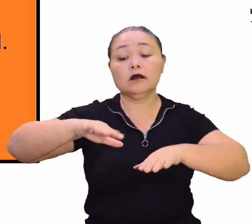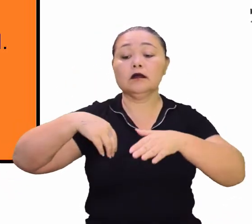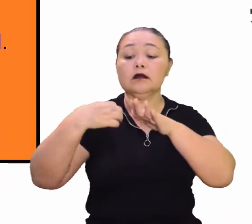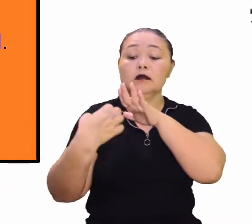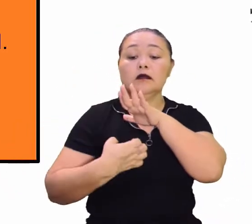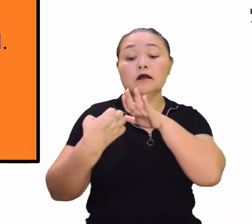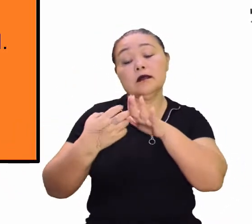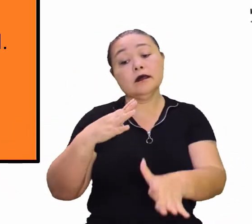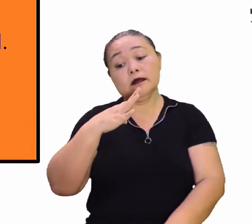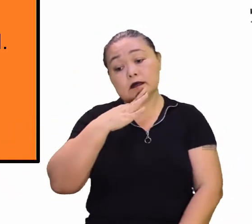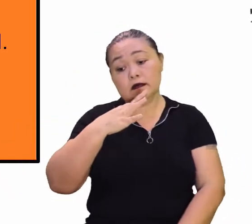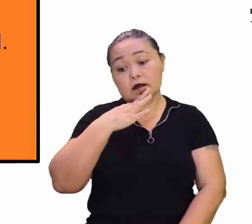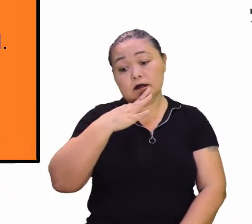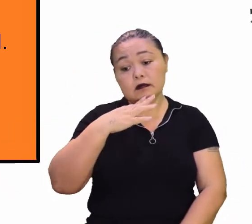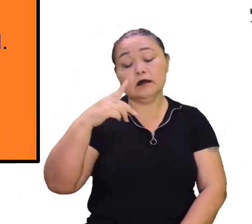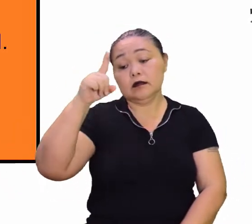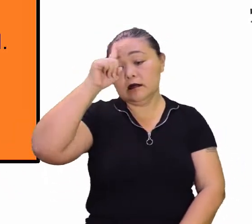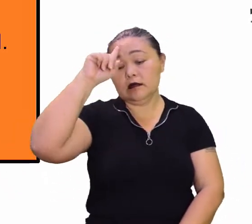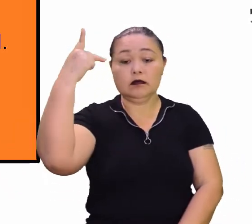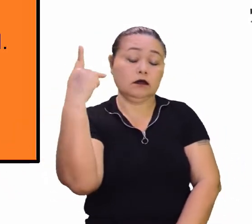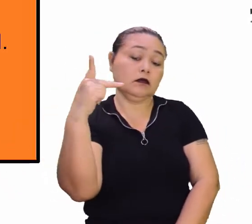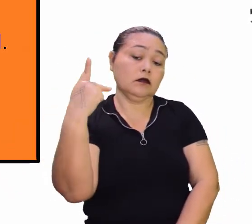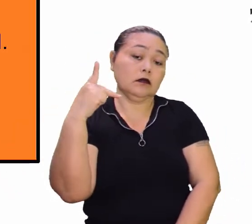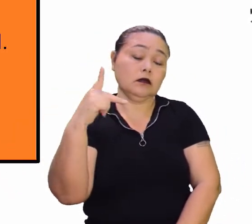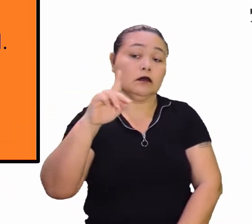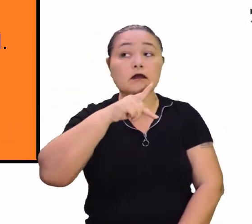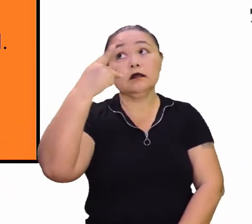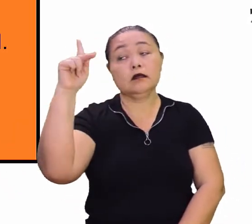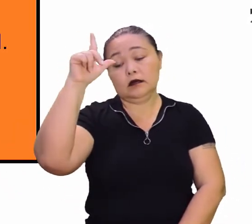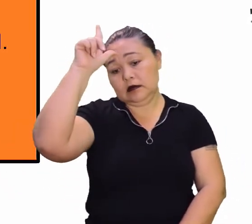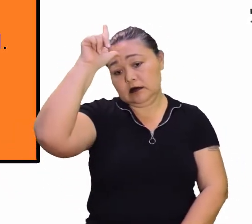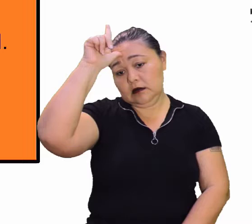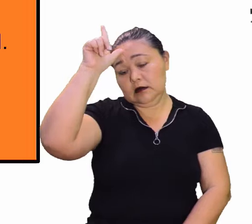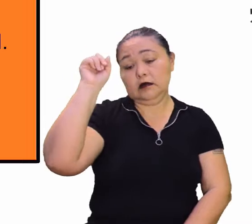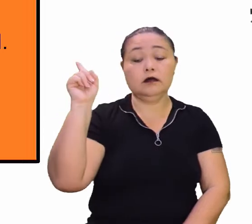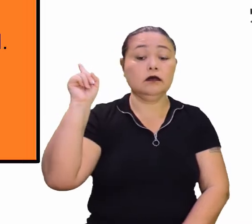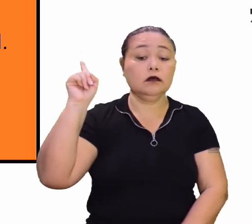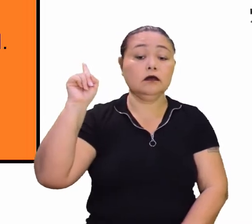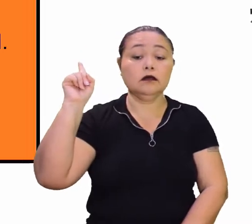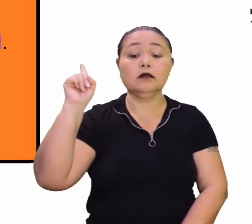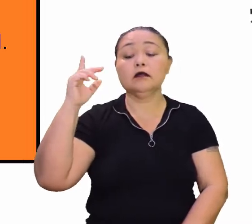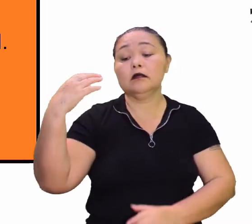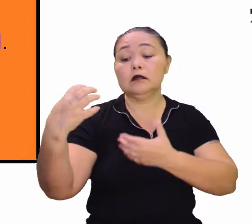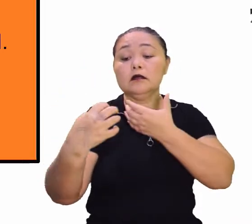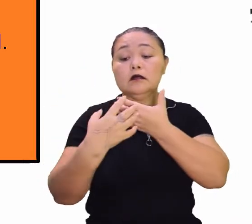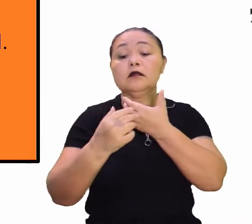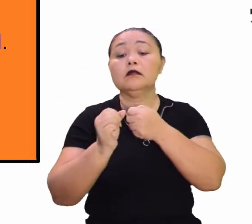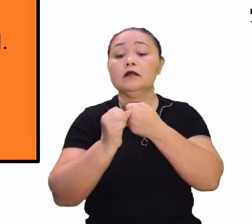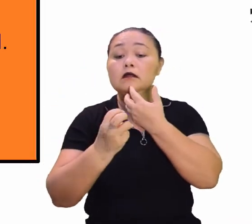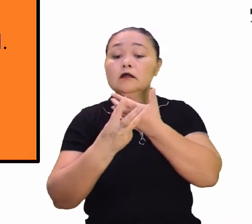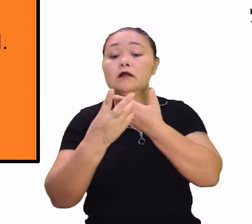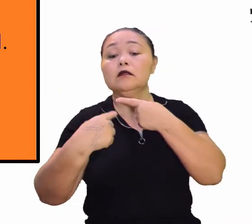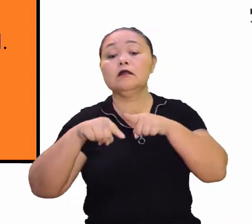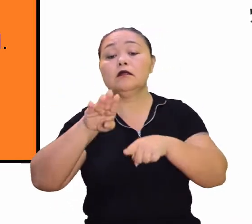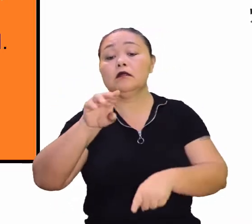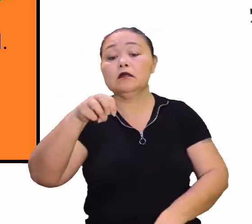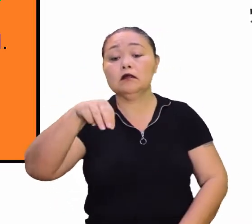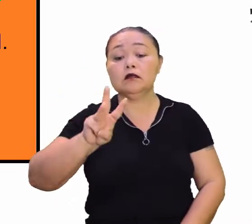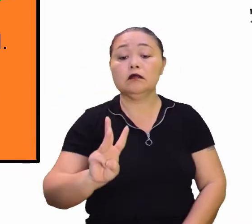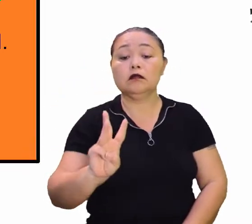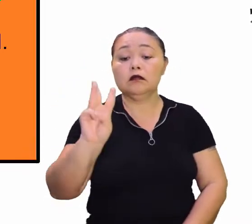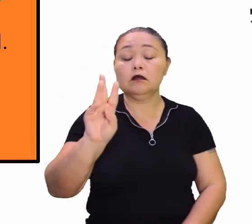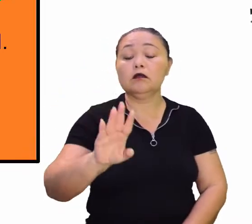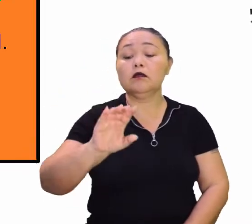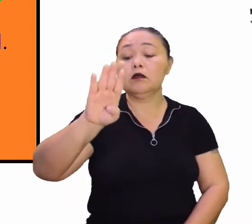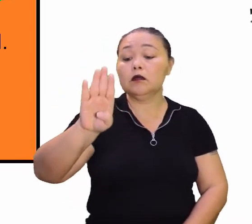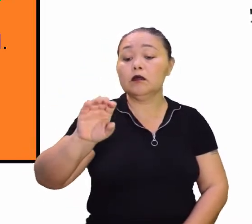empresas que você conhece no dia a dia e são lá da Alemanha. Volkswagen, BMW, Bosch,